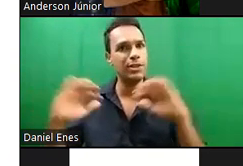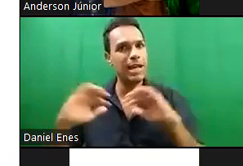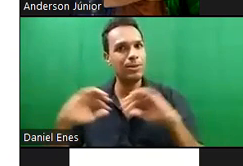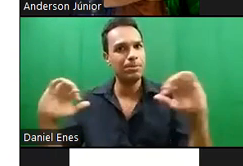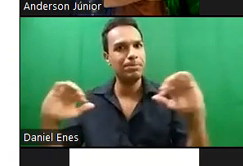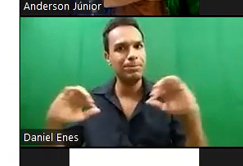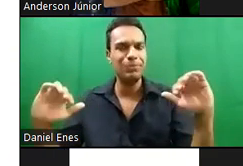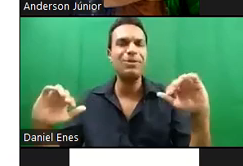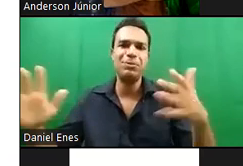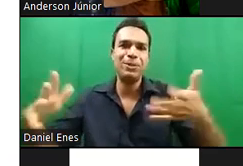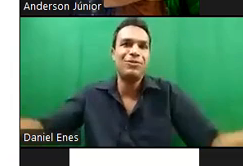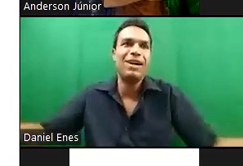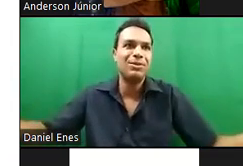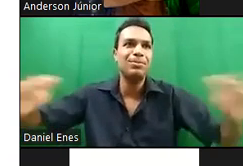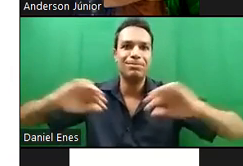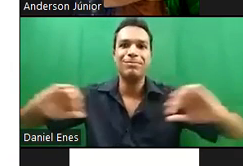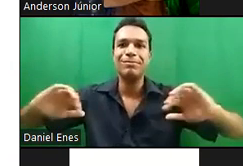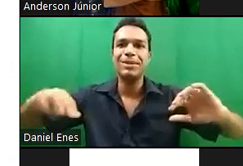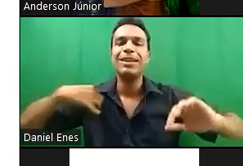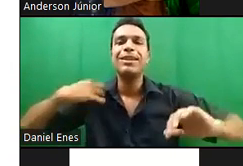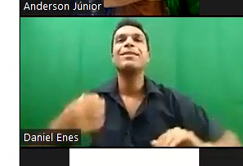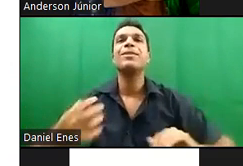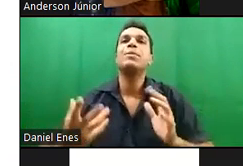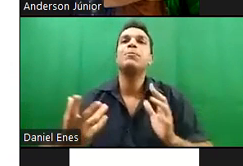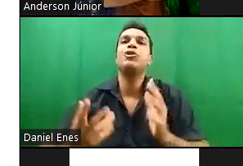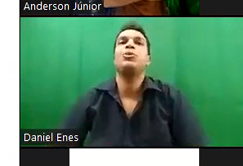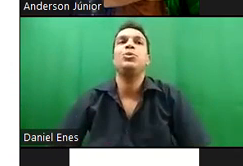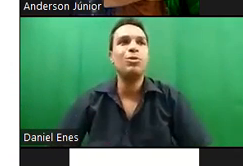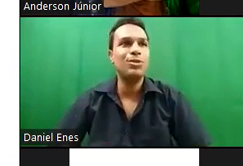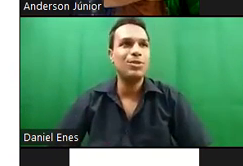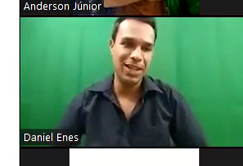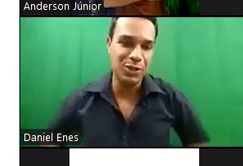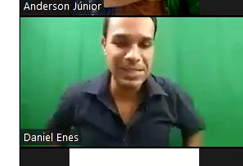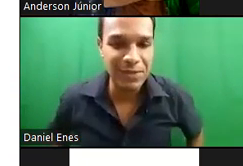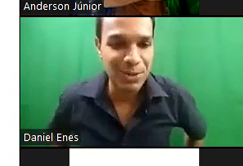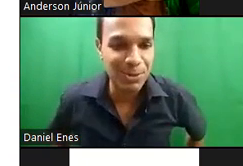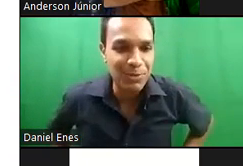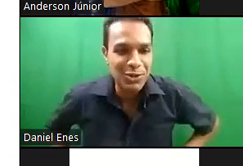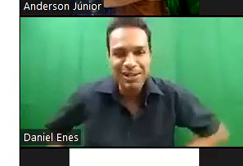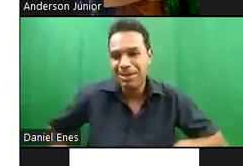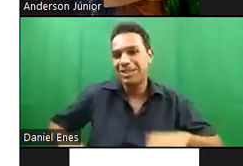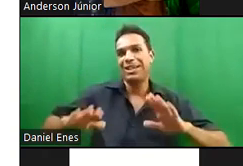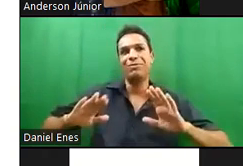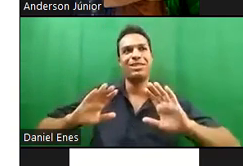eles tratam diferente, porque, de fato, são campos de estudo um pouco diferentes. Mas, às vezes, no livro